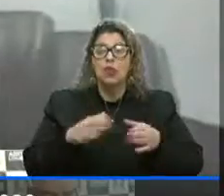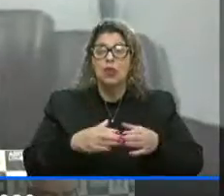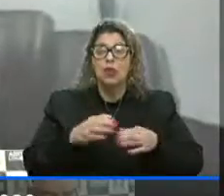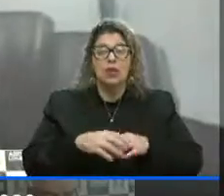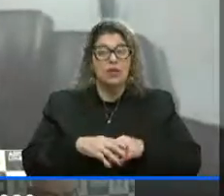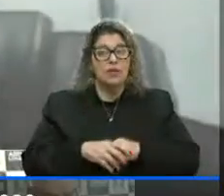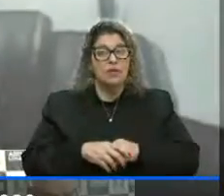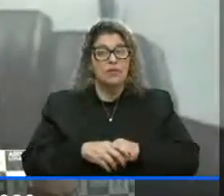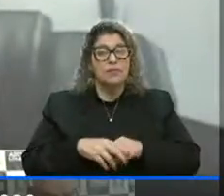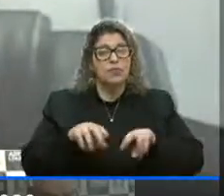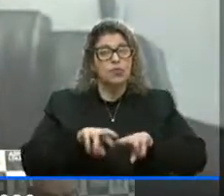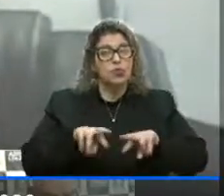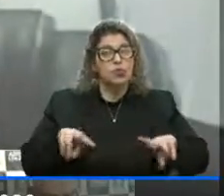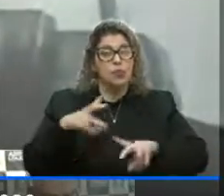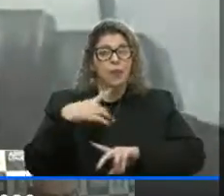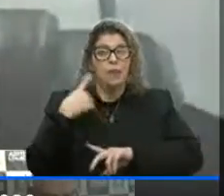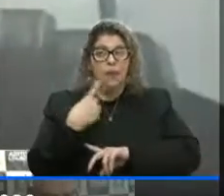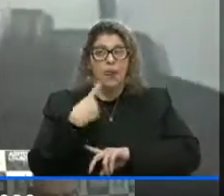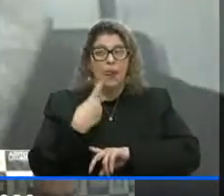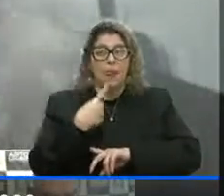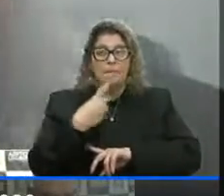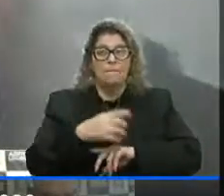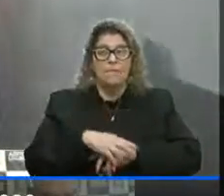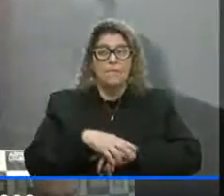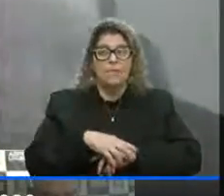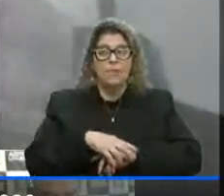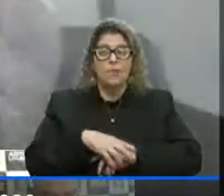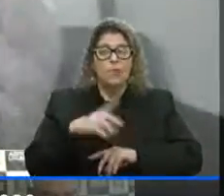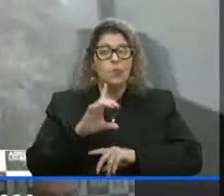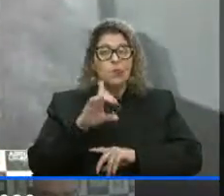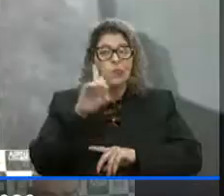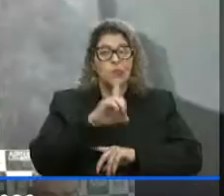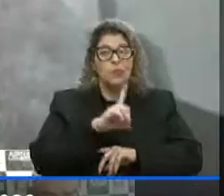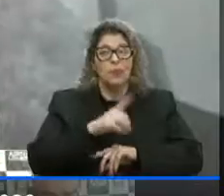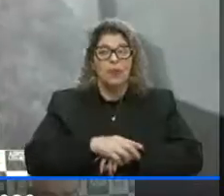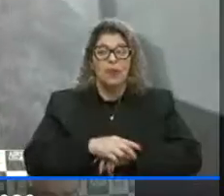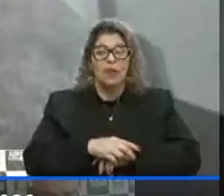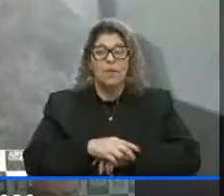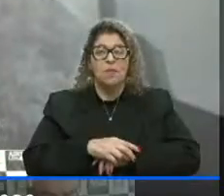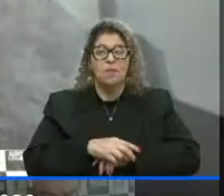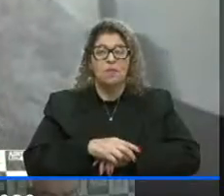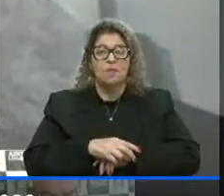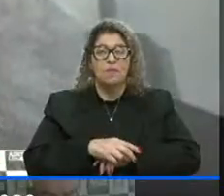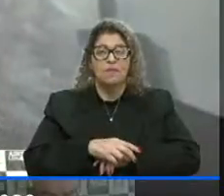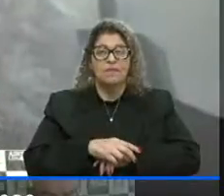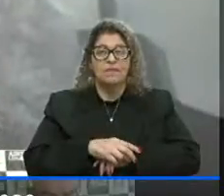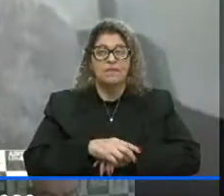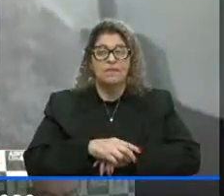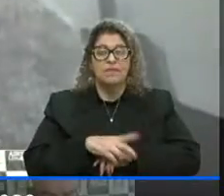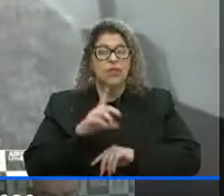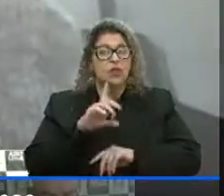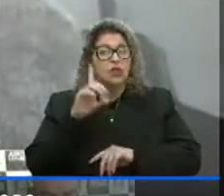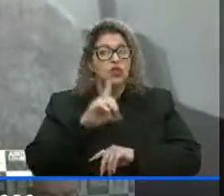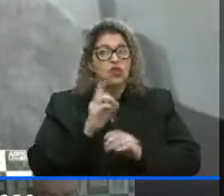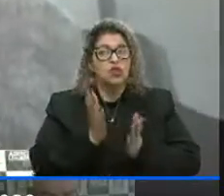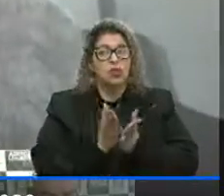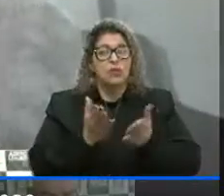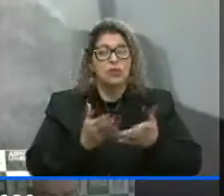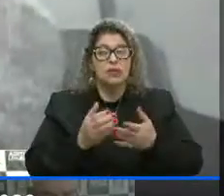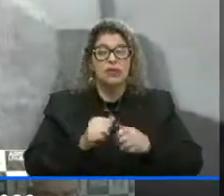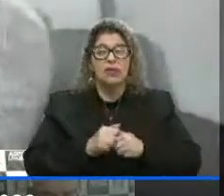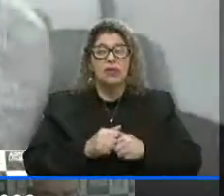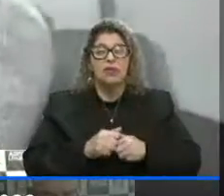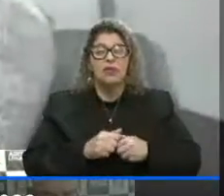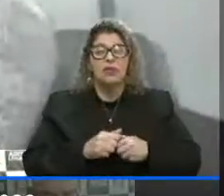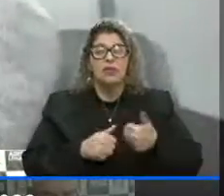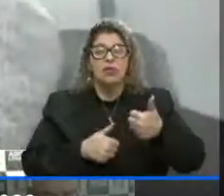para os demais parlamentares se essa data seria em dias de comissão no Mercosul,